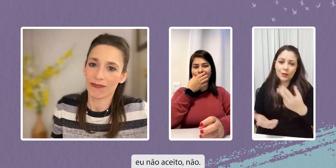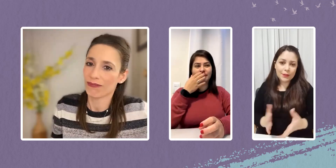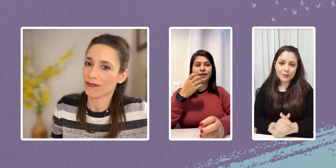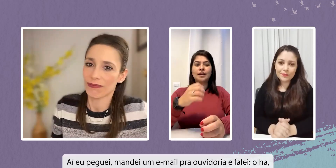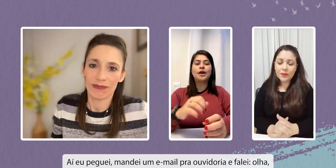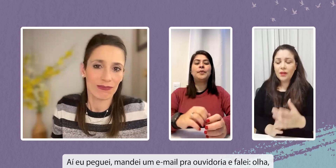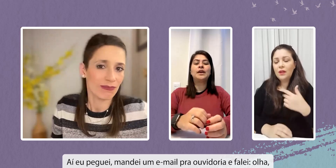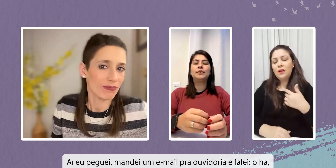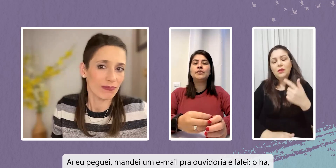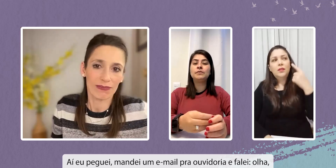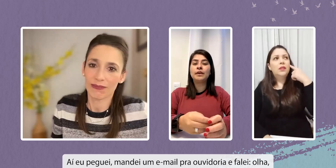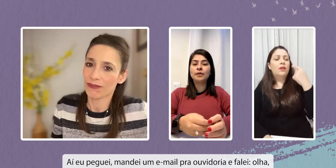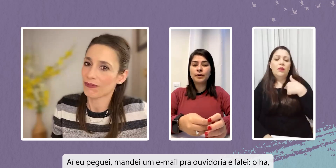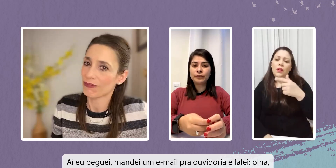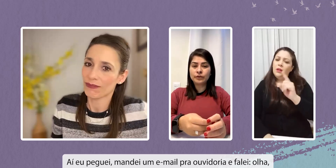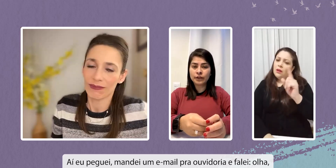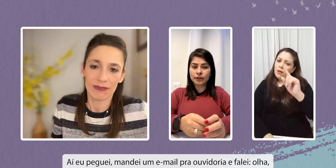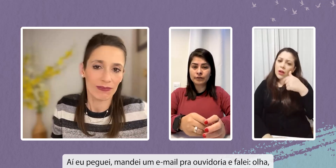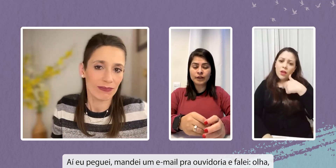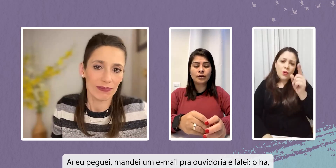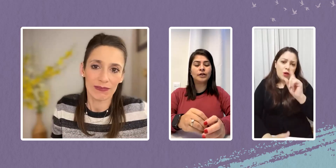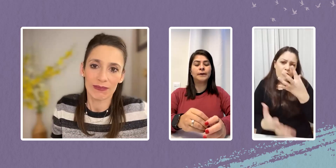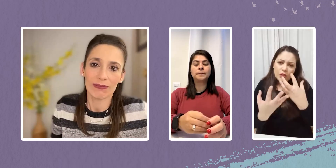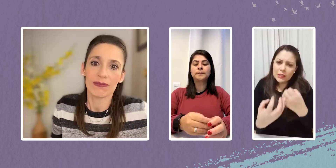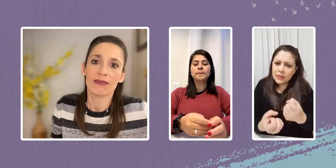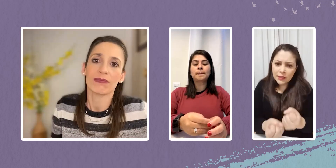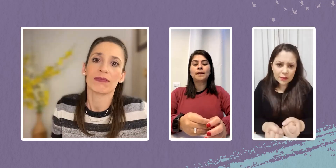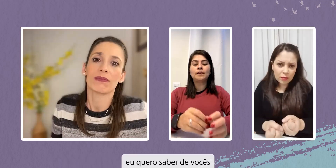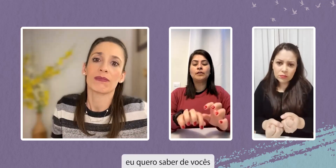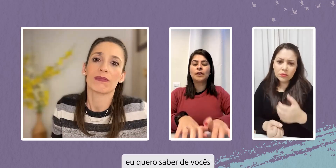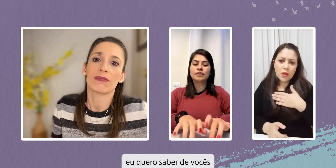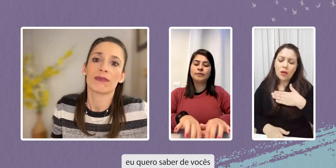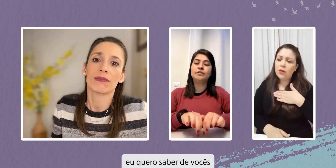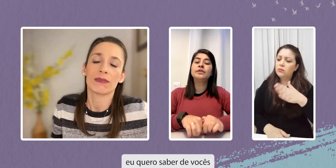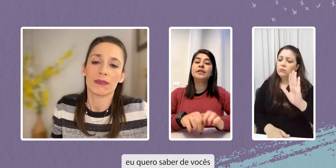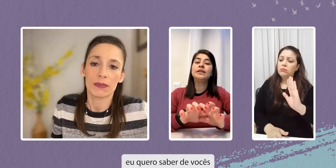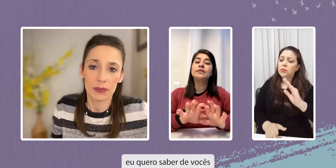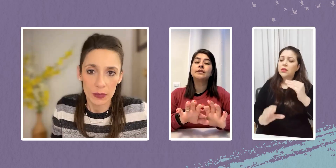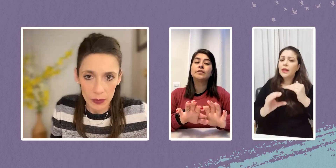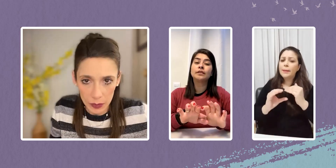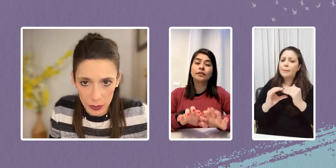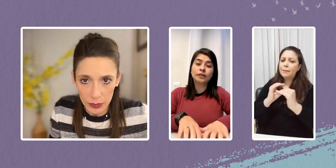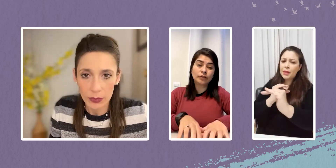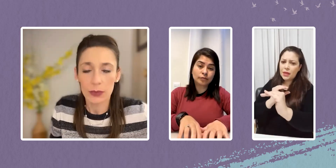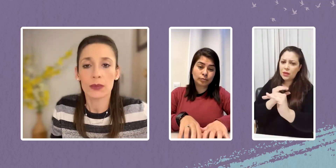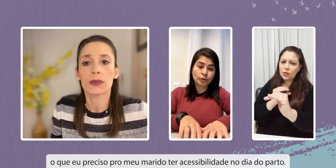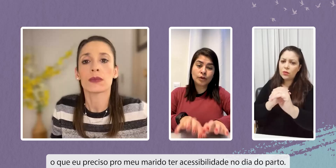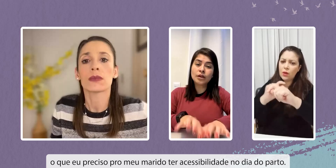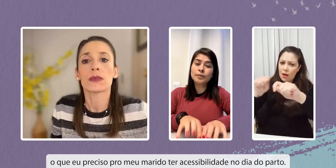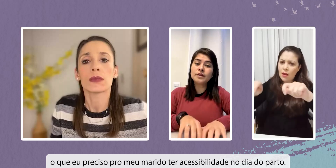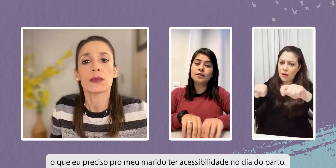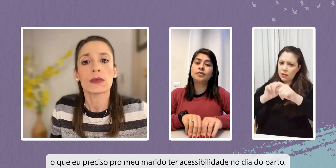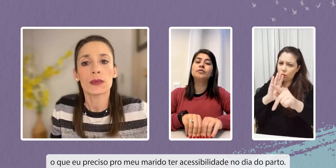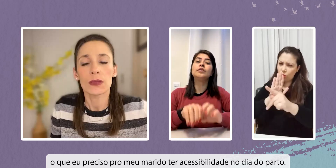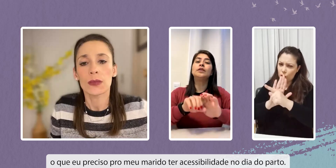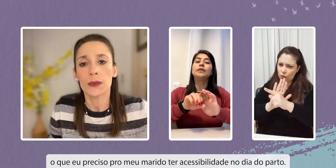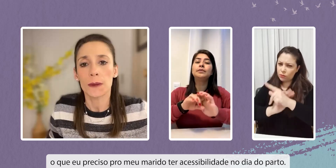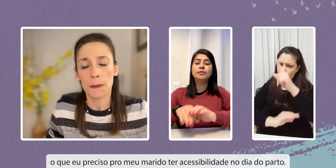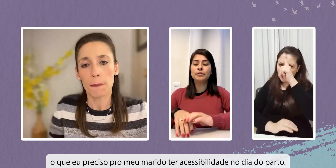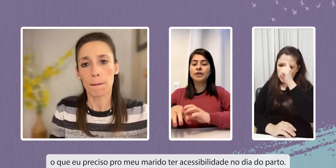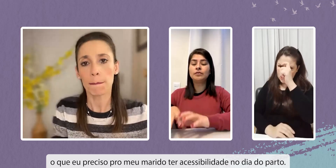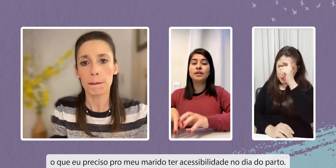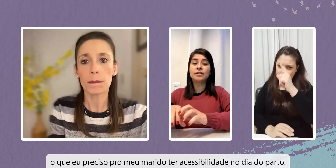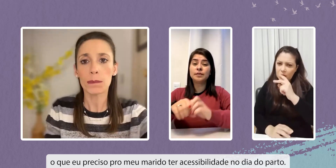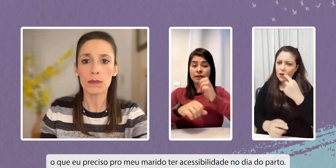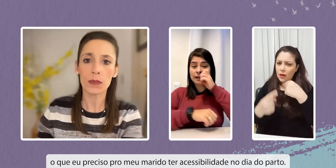Não. Aí eu peguei e mandei um e-mail para a ouvidoria e falei, olha, eu quero saber de vocês o que eu preciso para